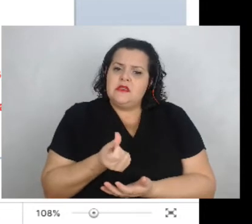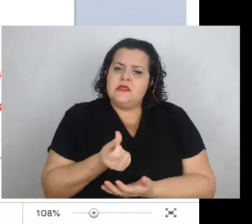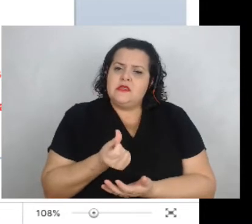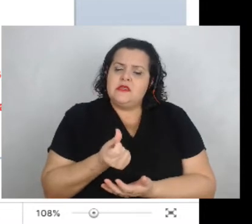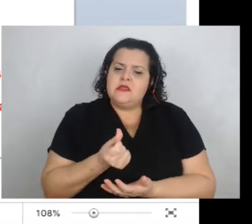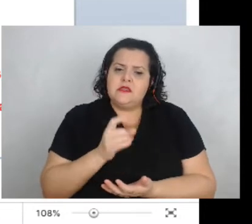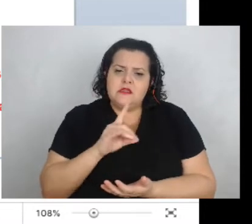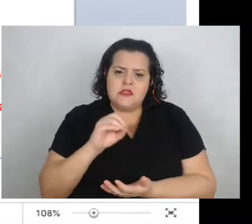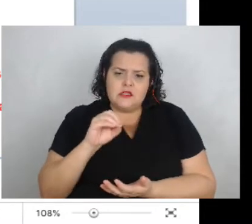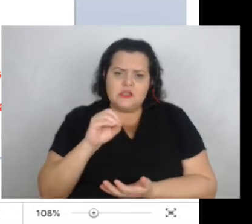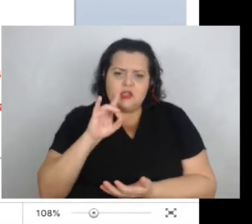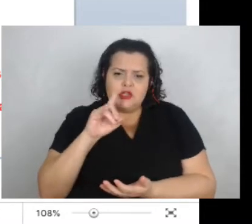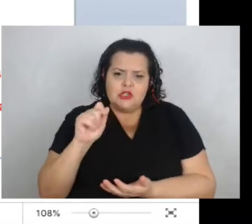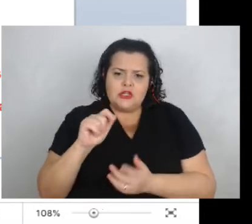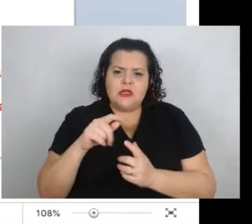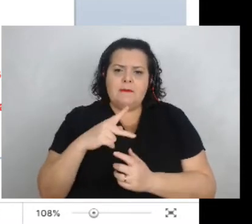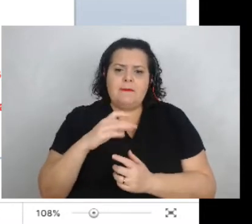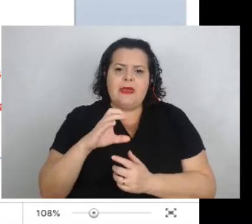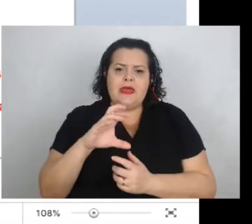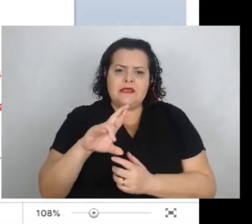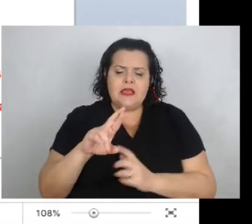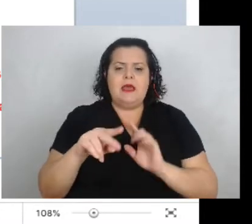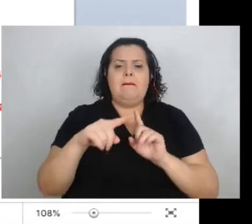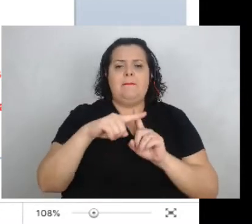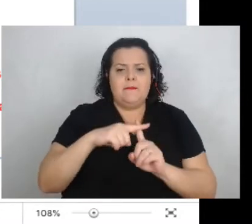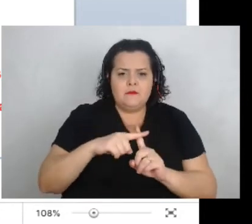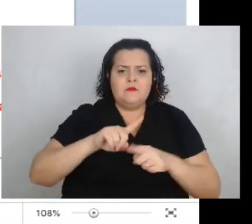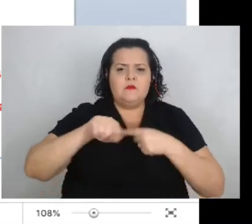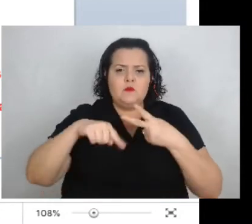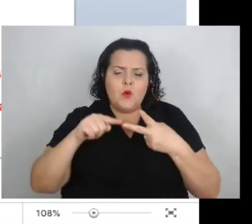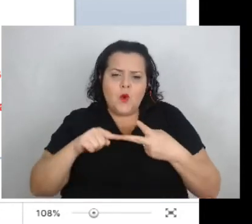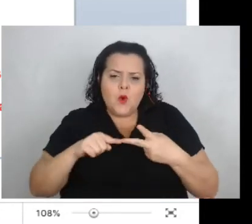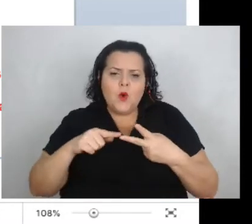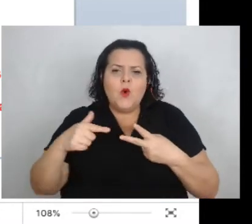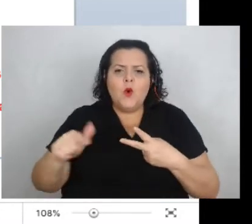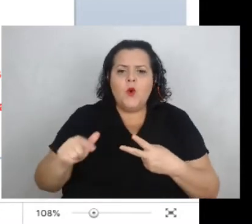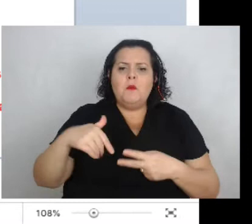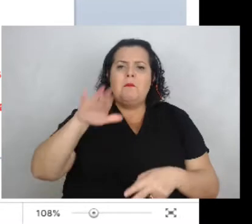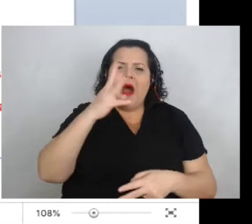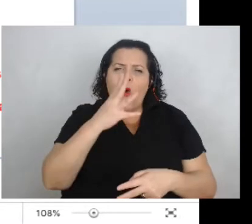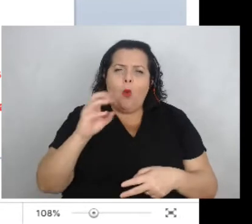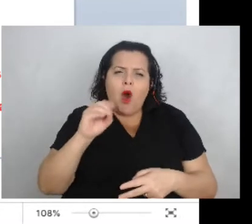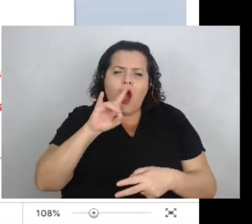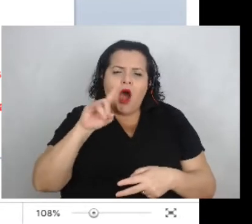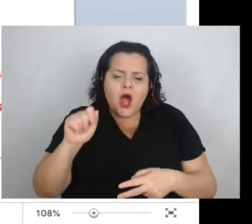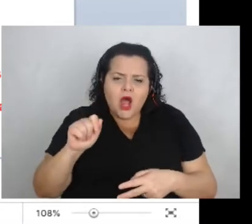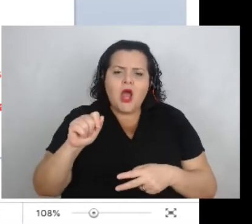pacientes graves com mais de 40 dias com PCR positivo,